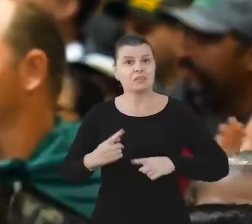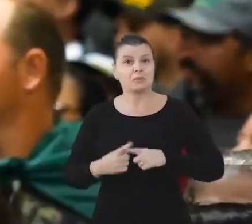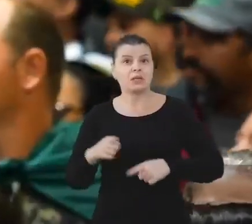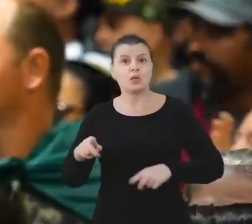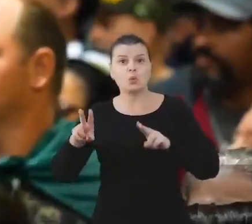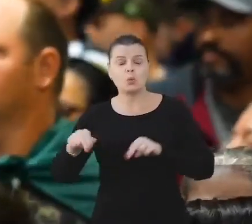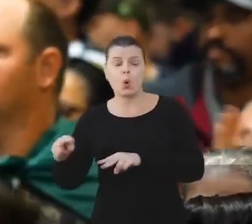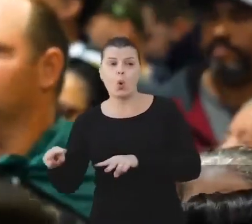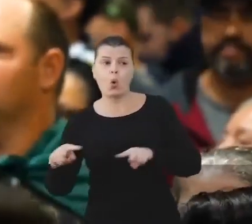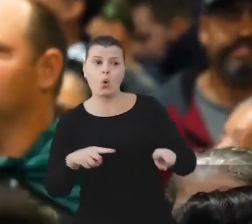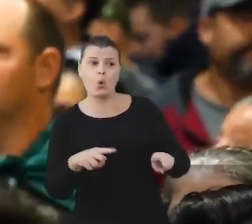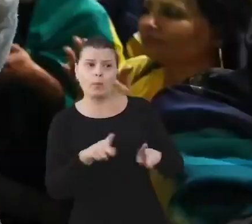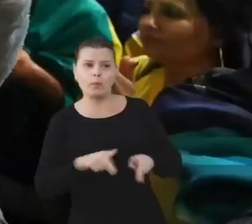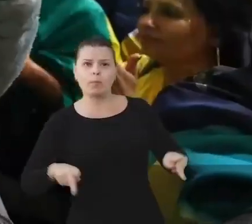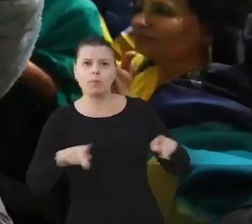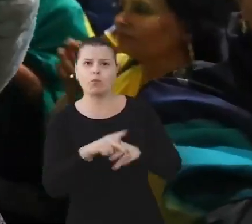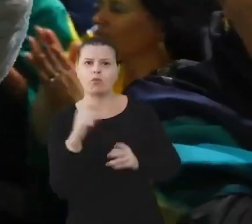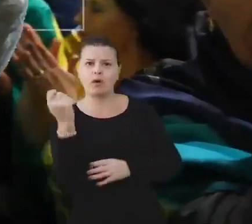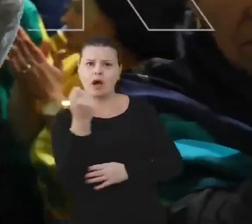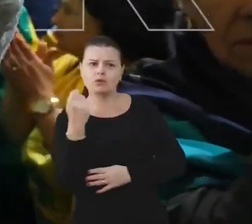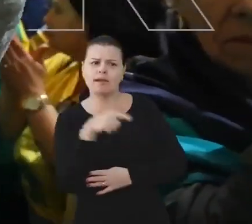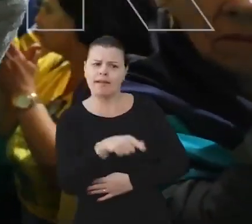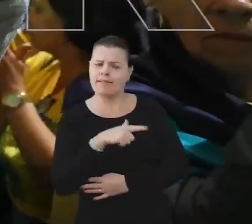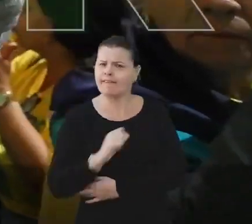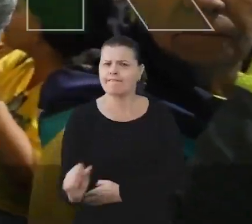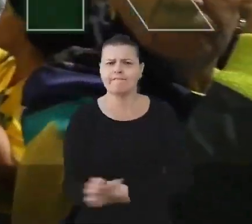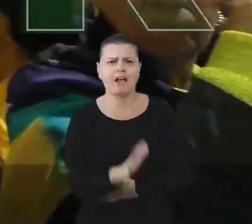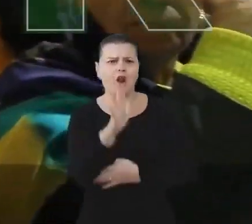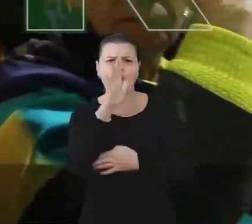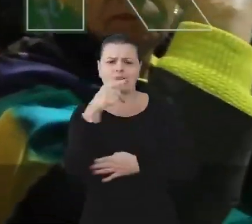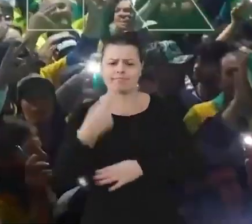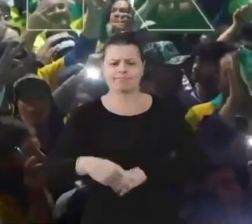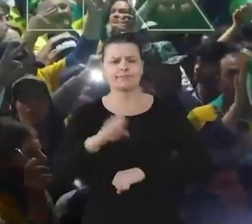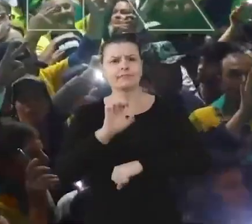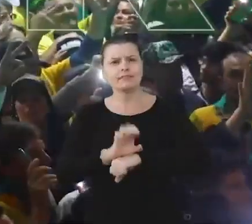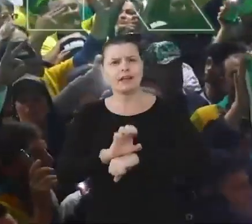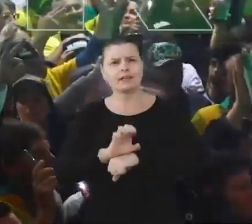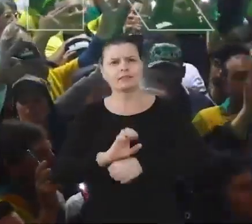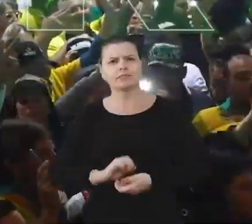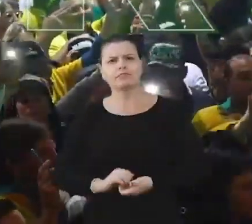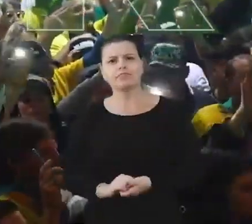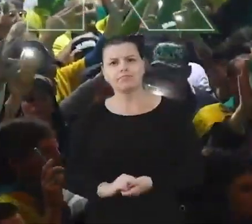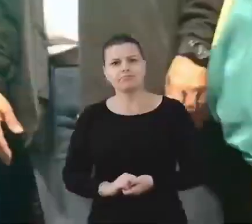Talvez porque nunca olhou para o povo gaúcho como grande valor desta terra.